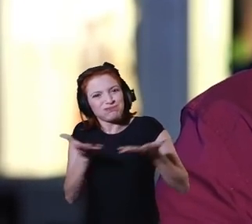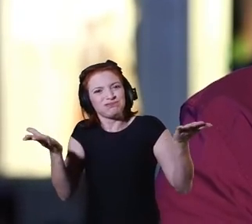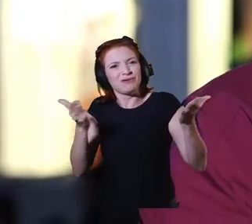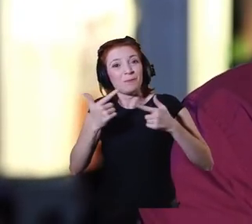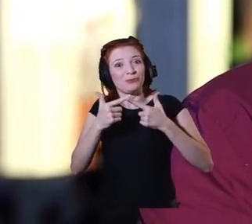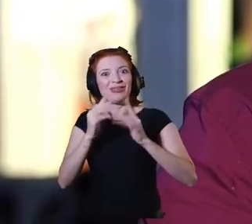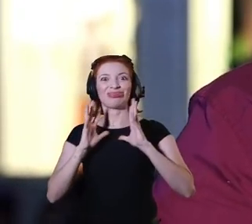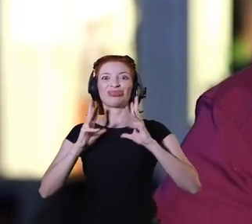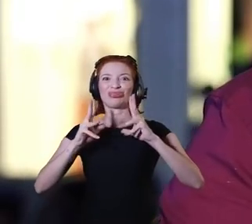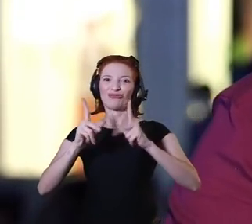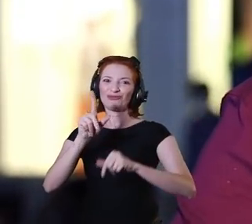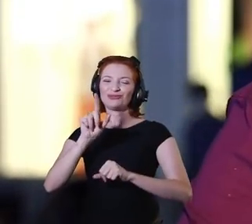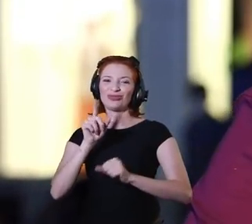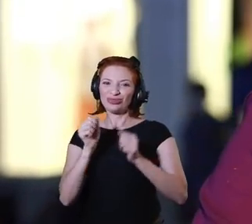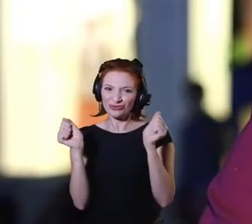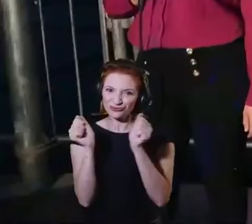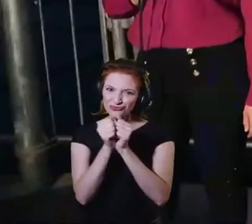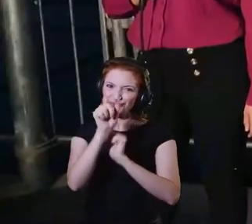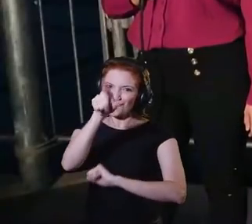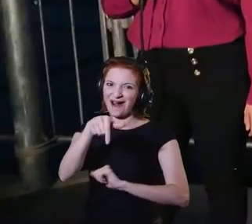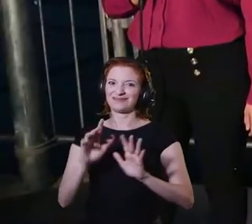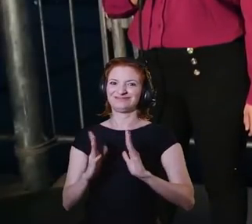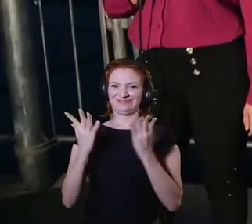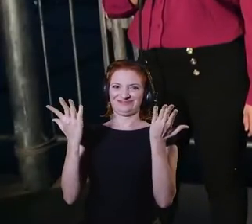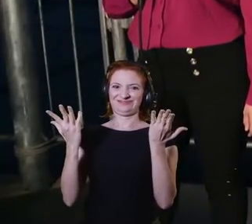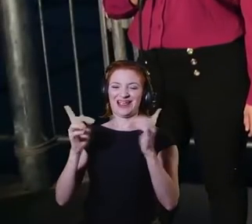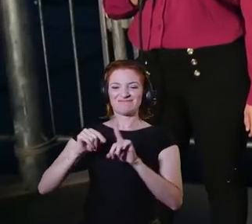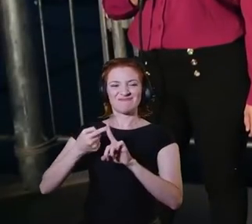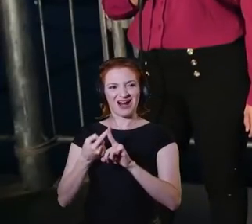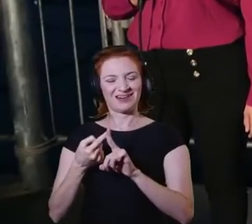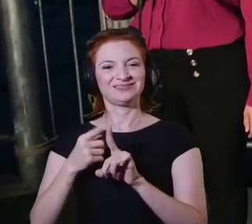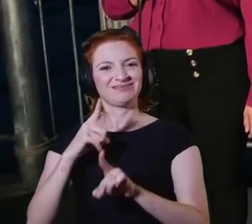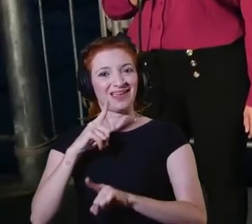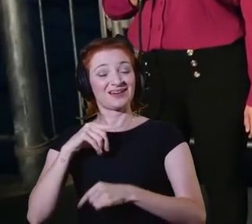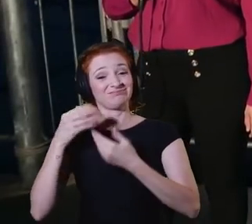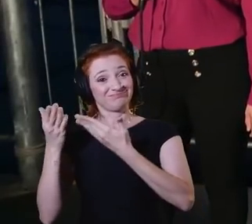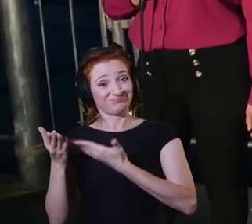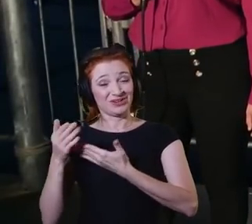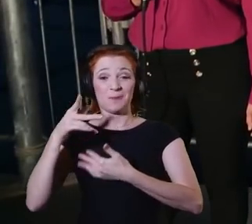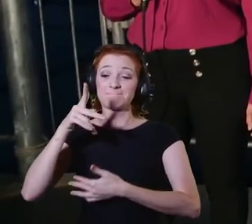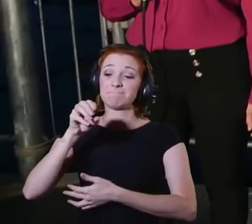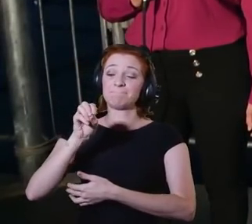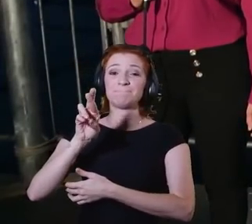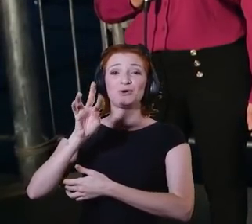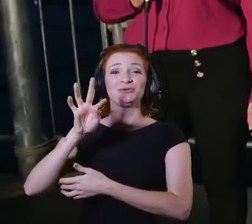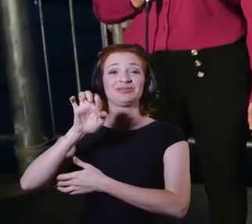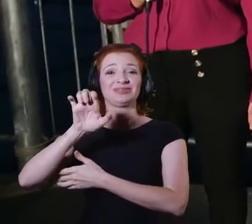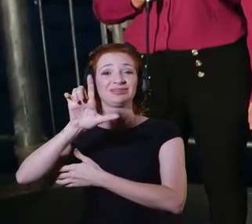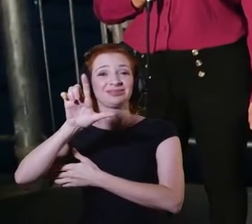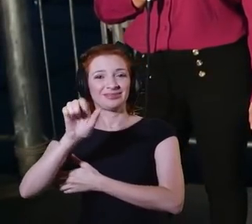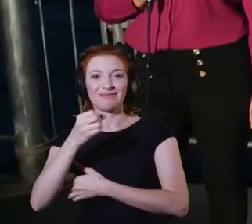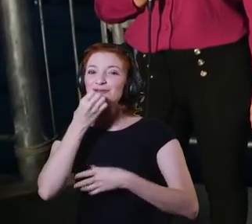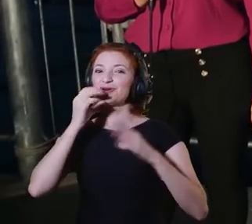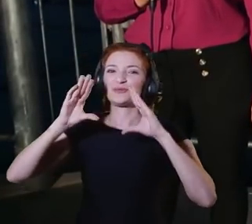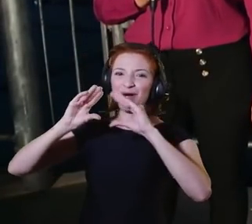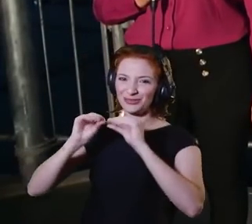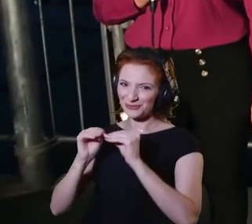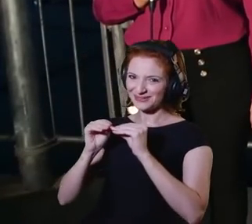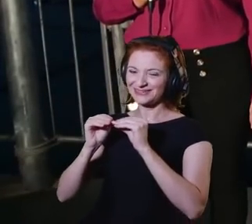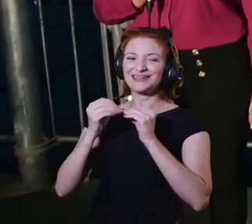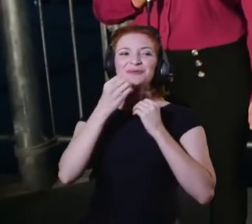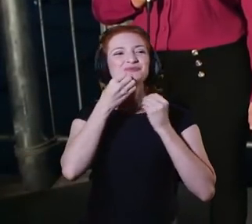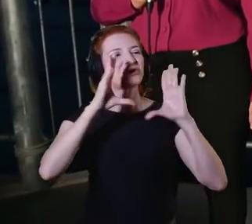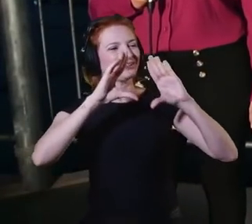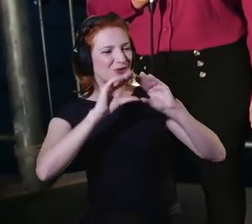nós. Ao meu lado esquerdo está Cleberson Portela, sua saudação a todos aqueles que nos acompanham. Uma boa noite, Cleberson. Boa